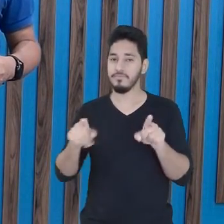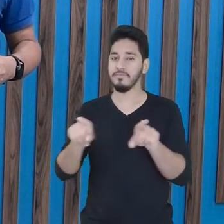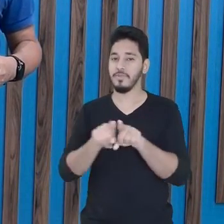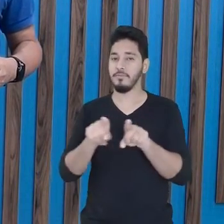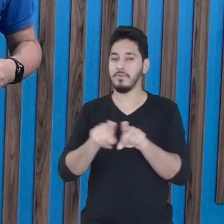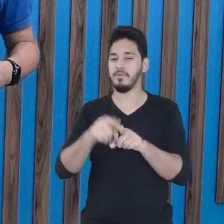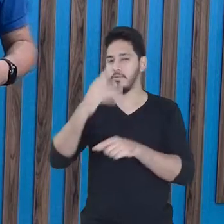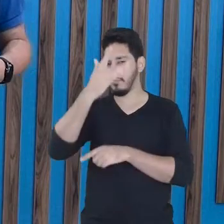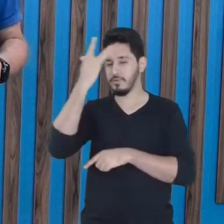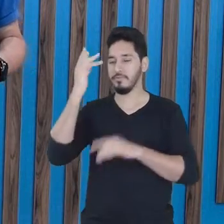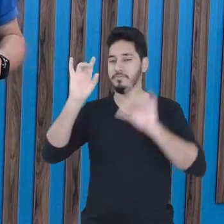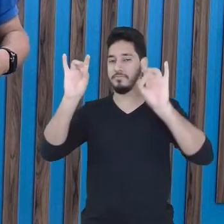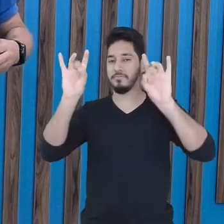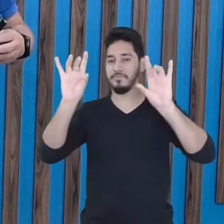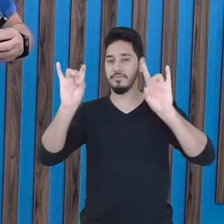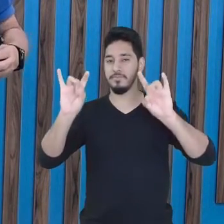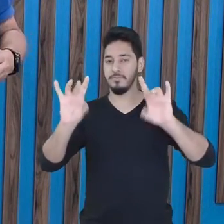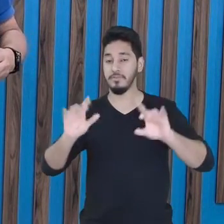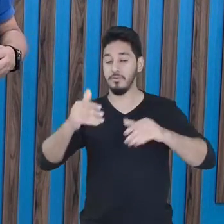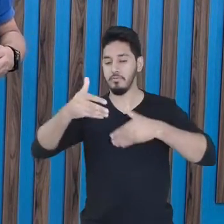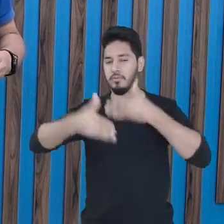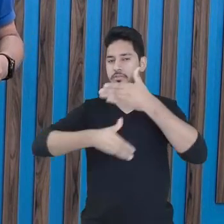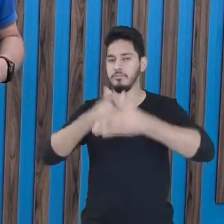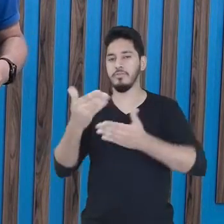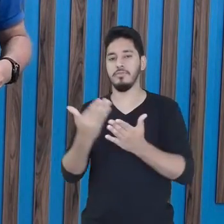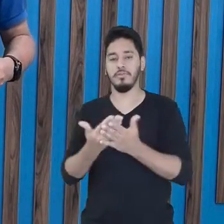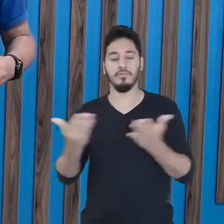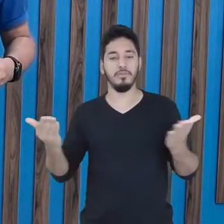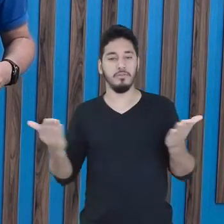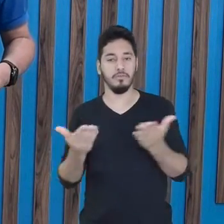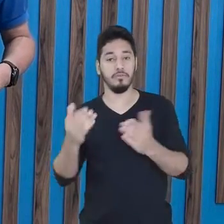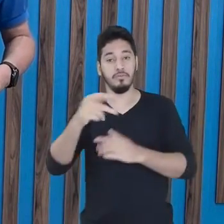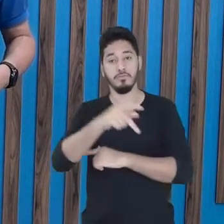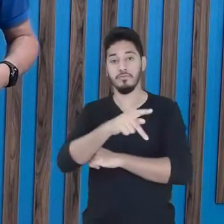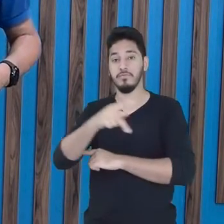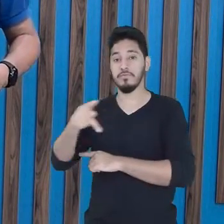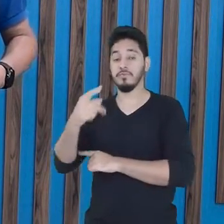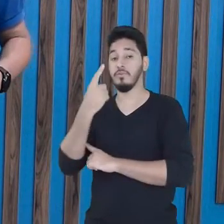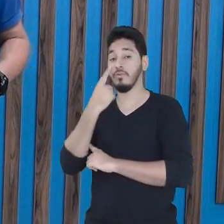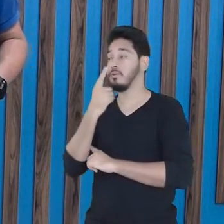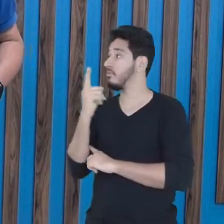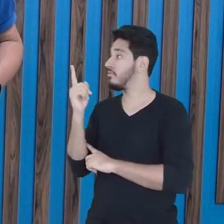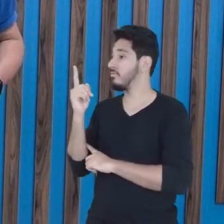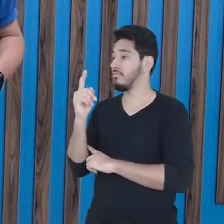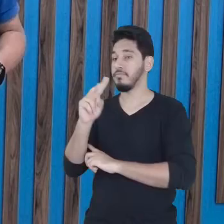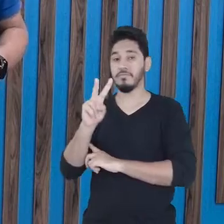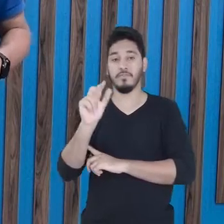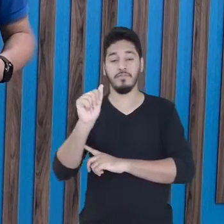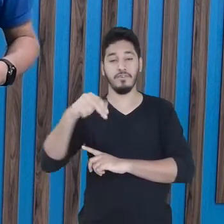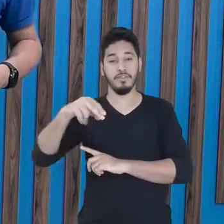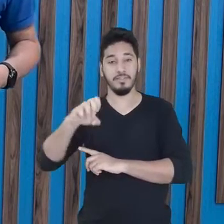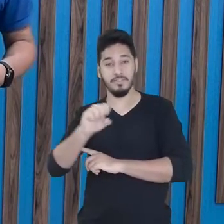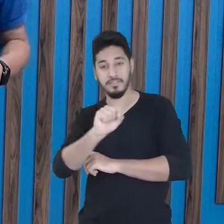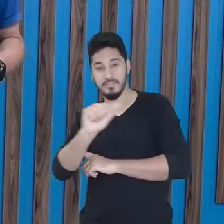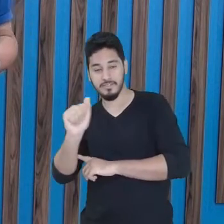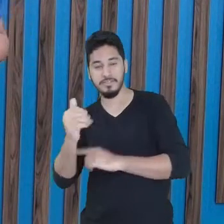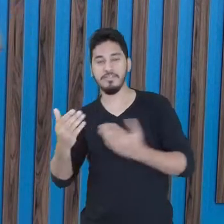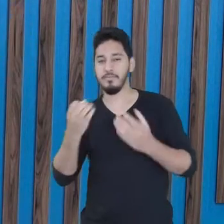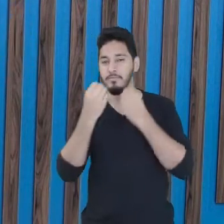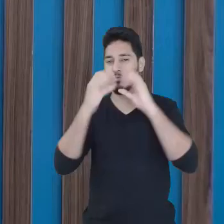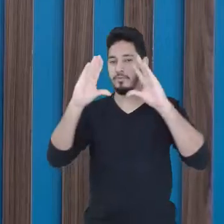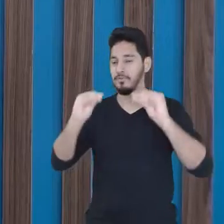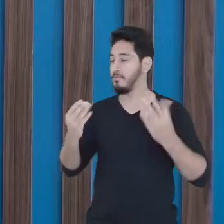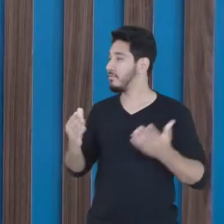uma pessoa especial participando da nossa aula, a professora Vanessa. Boa noite,